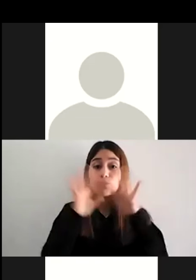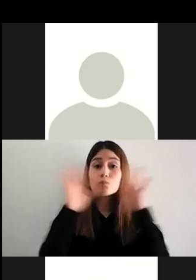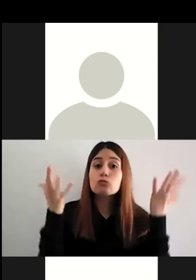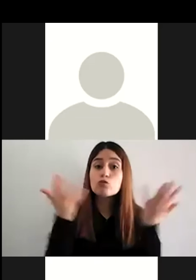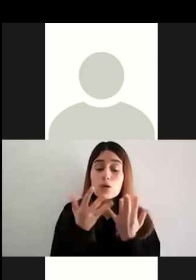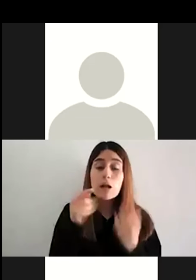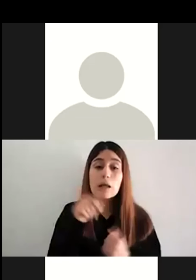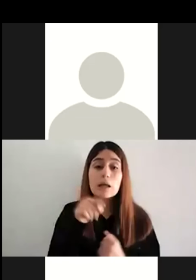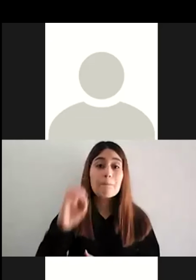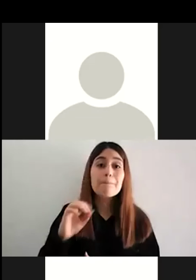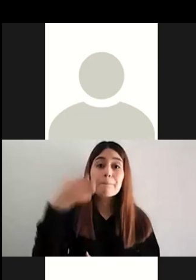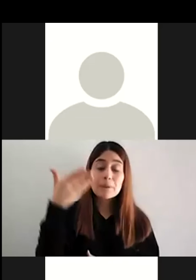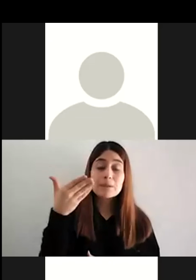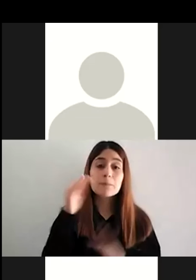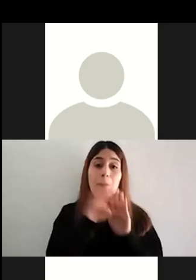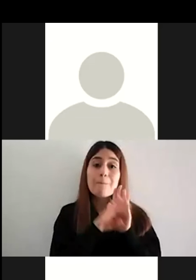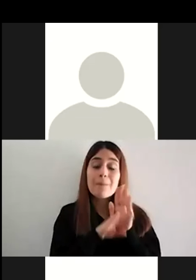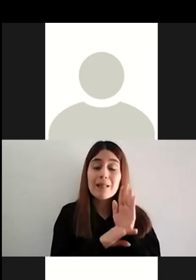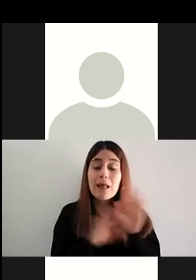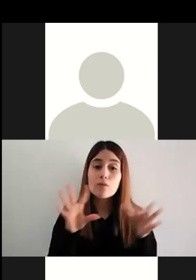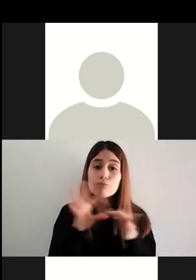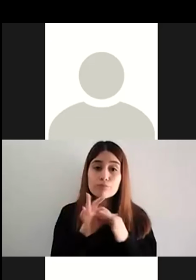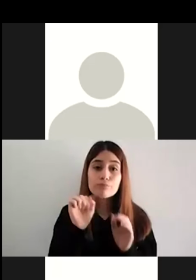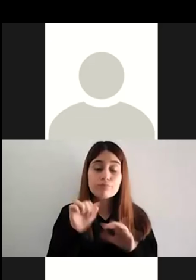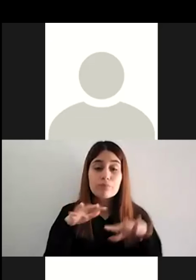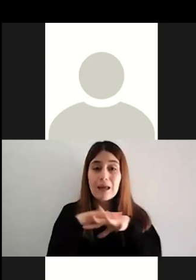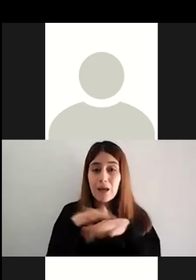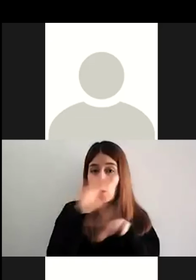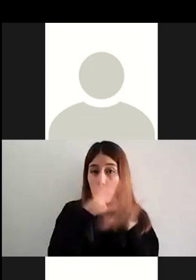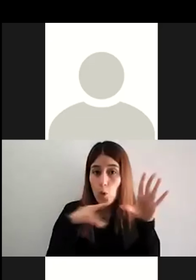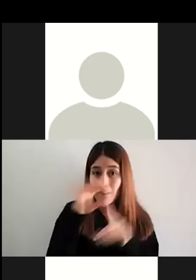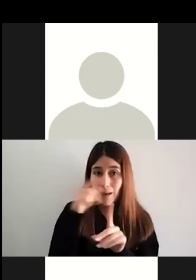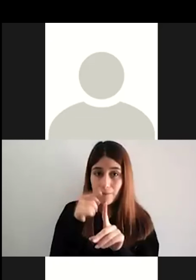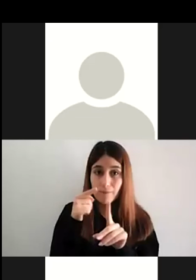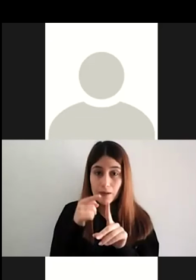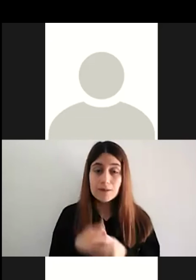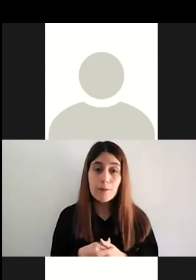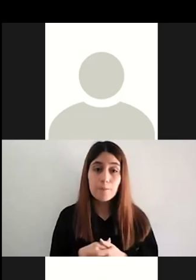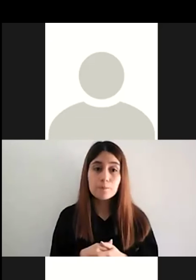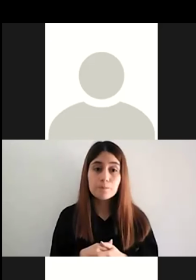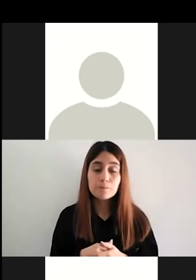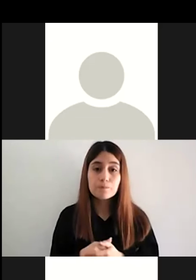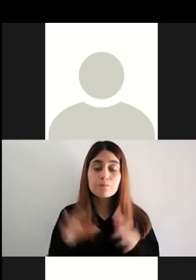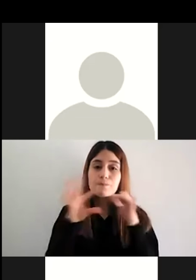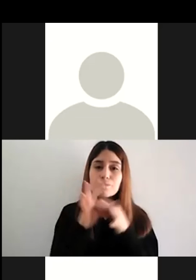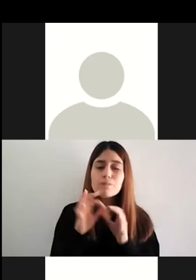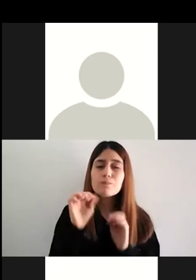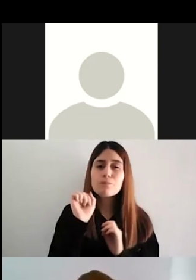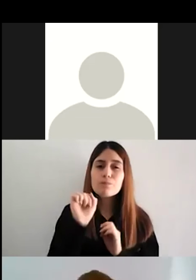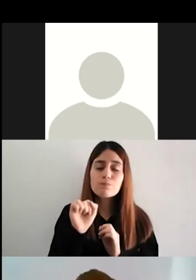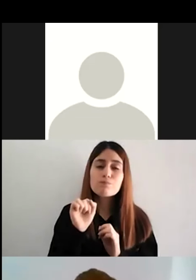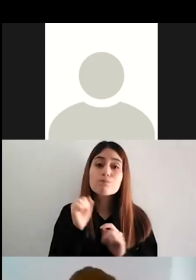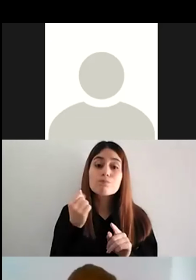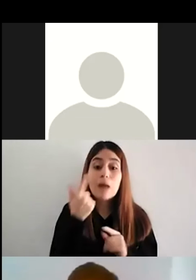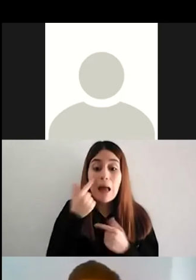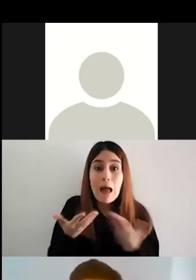gerais, estas são as principais matérias relacionadas com as redes europeias de referência. Relativamente aos procedimentos que ainda